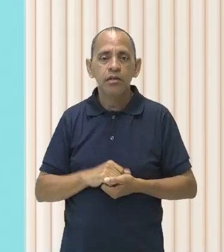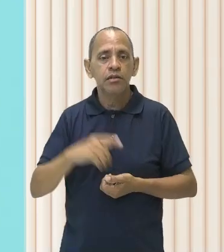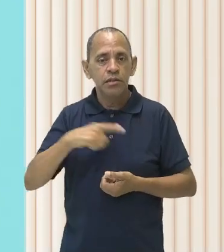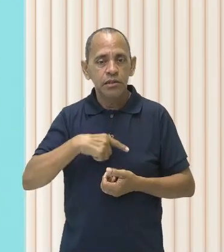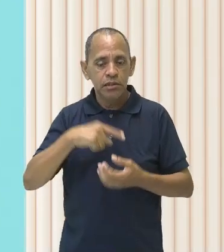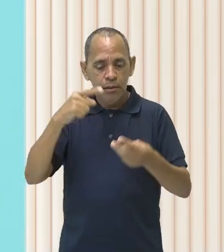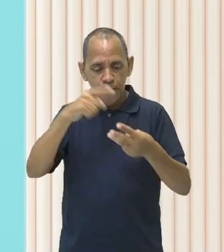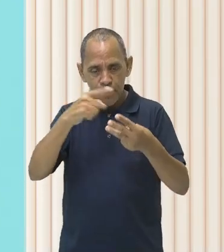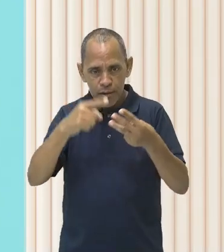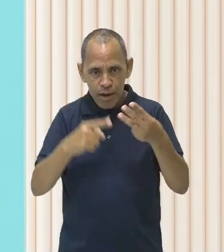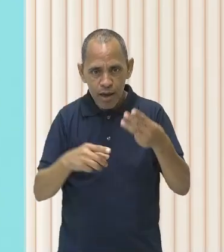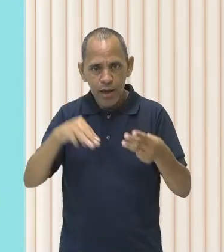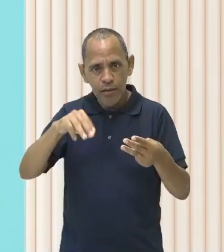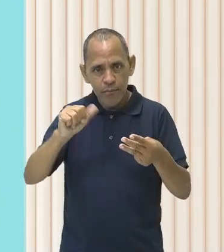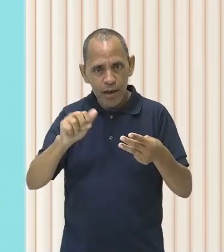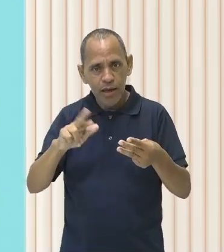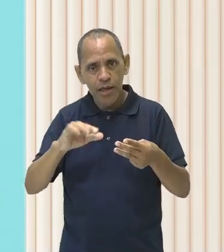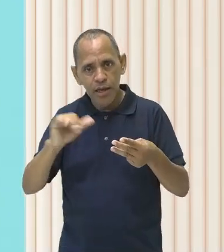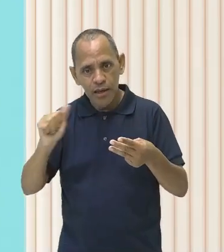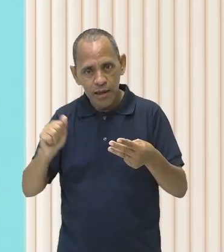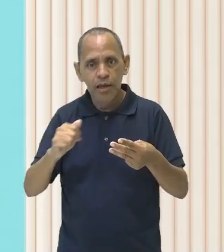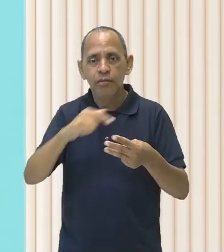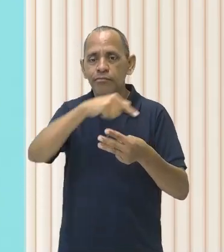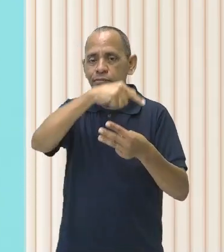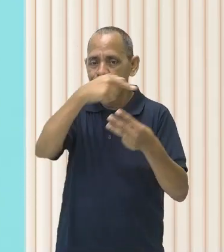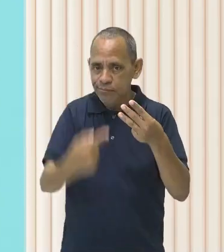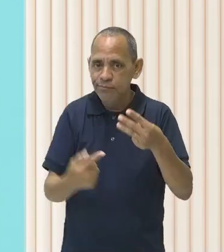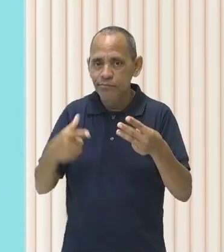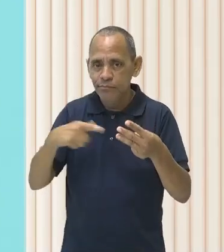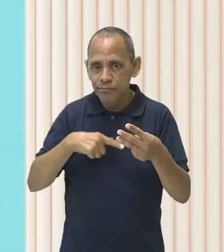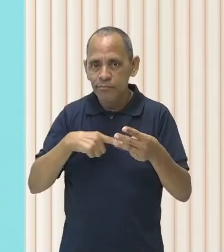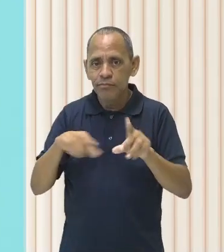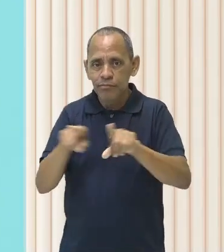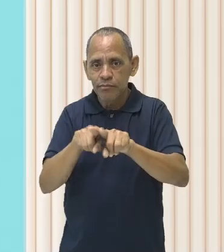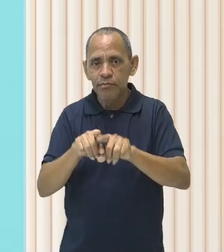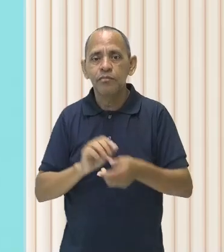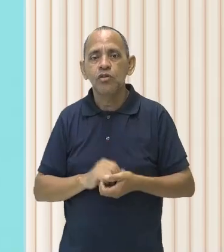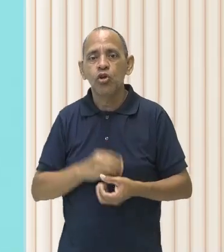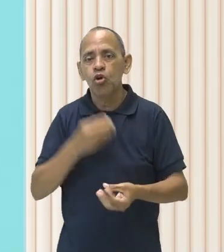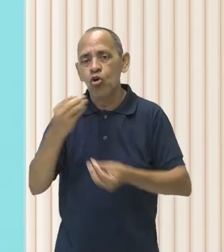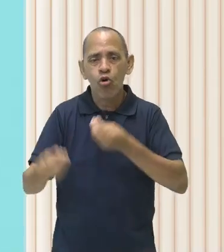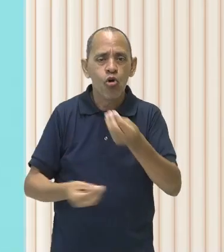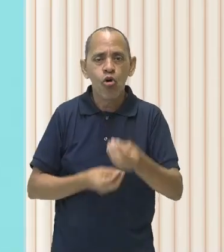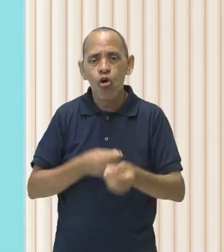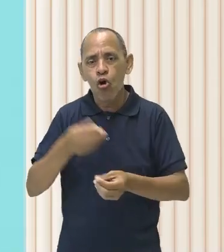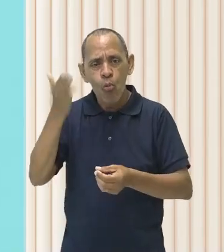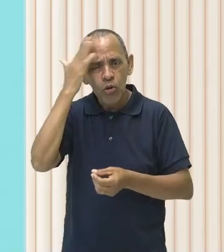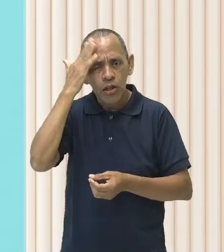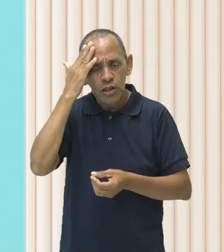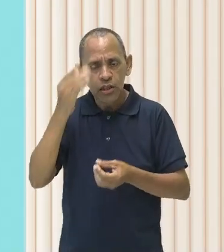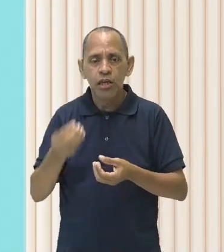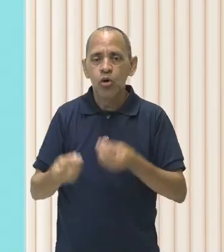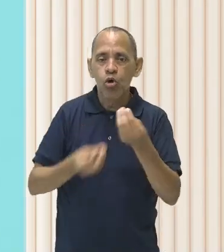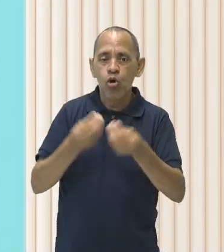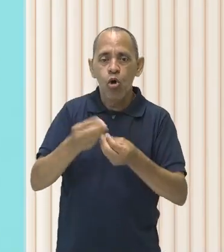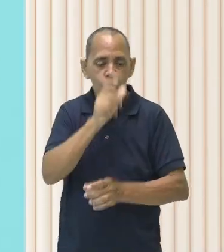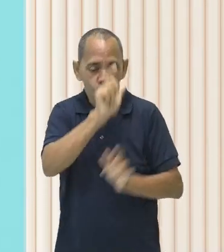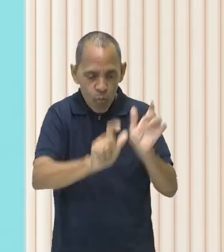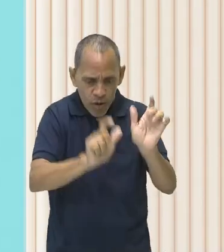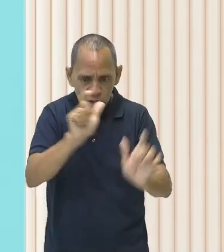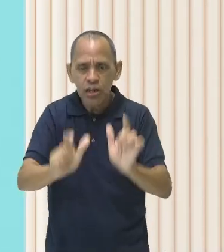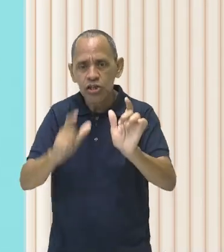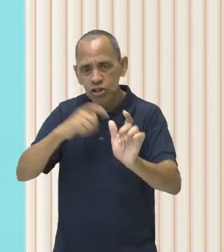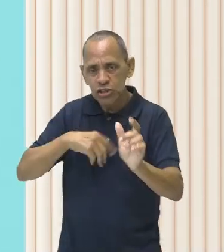no resumo, tá bom? Então, só para a gente ter uma noçãozinha do quais são os personagens que estão sendo envolvidos ali na Hora